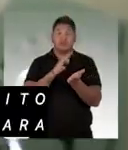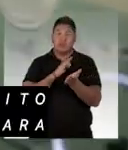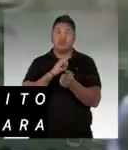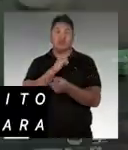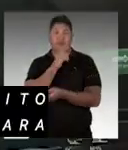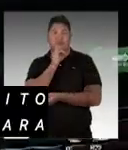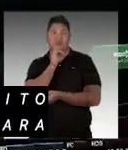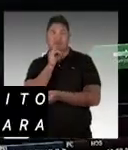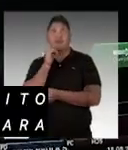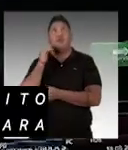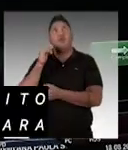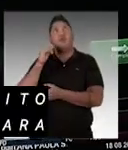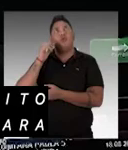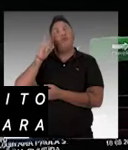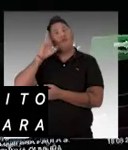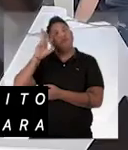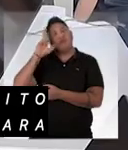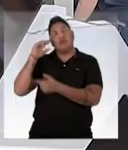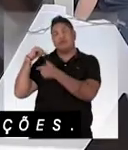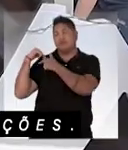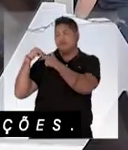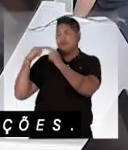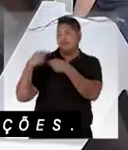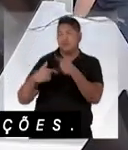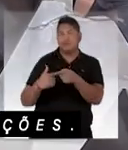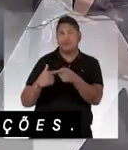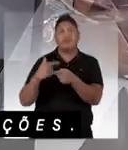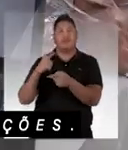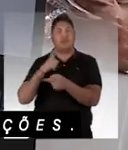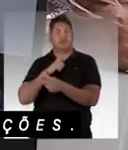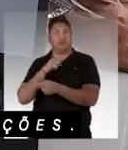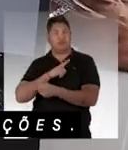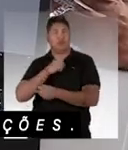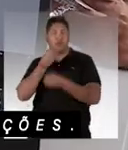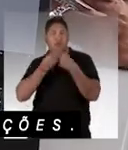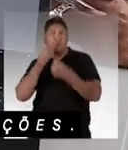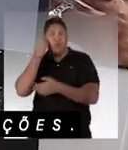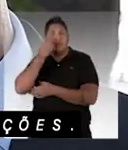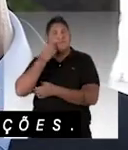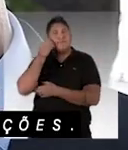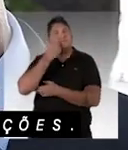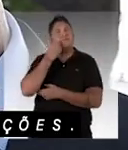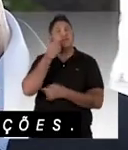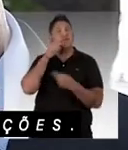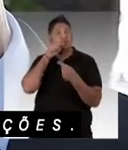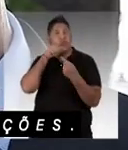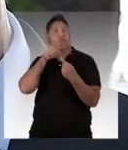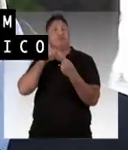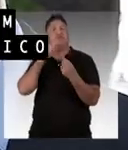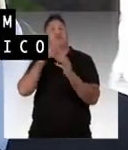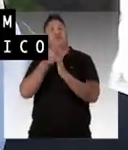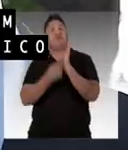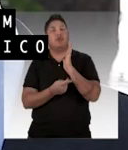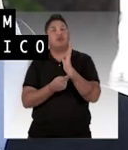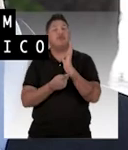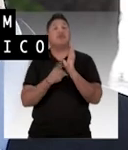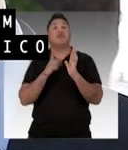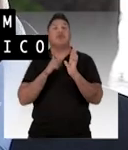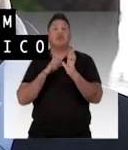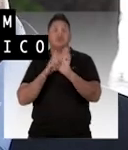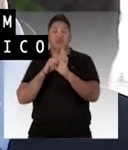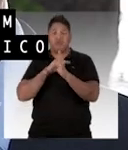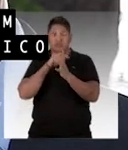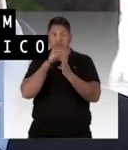8 projetos voltados para a saúde receberam verbas dessas indenizações. Então foi levado em consideração o